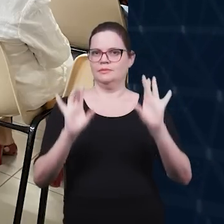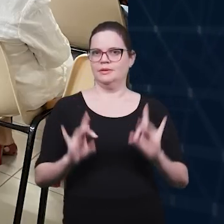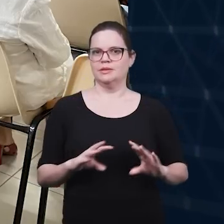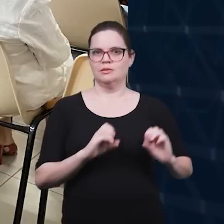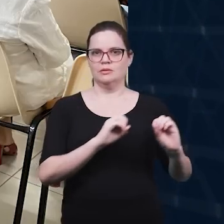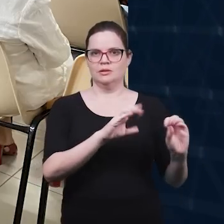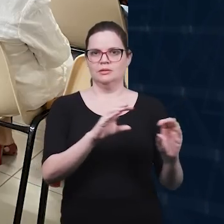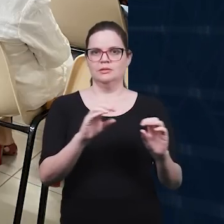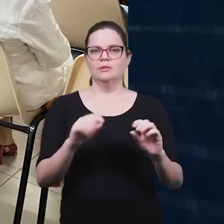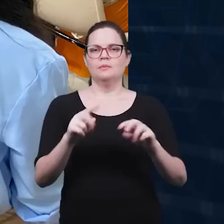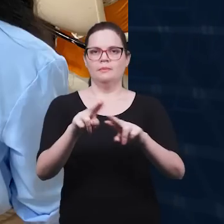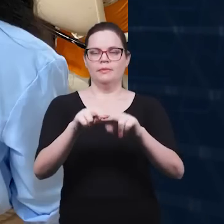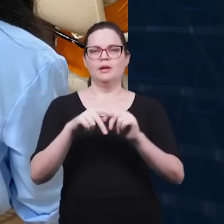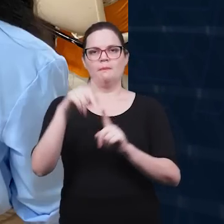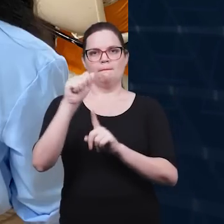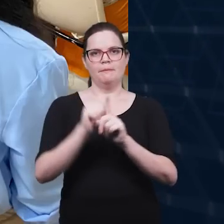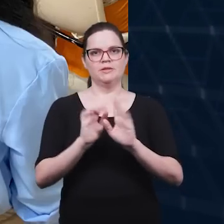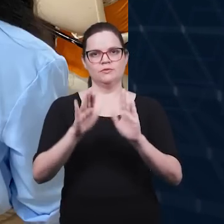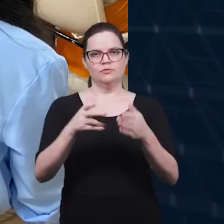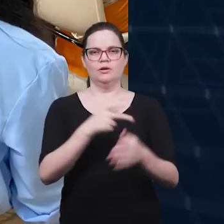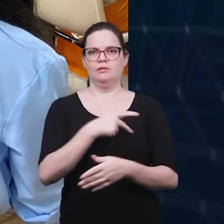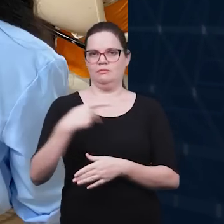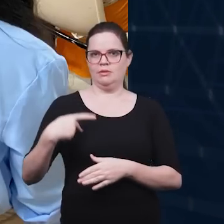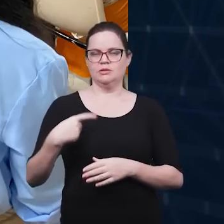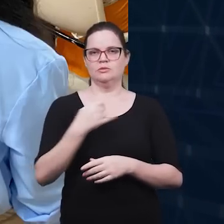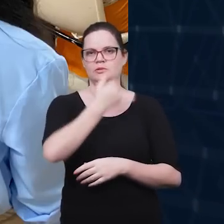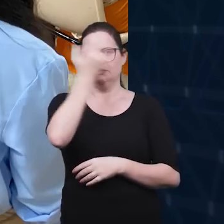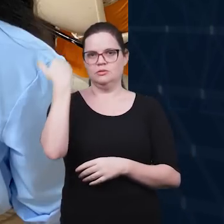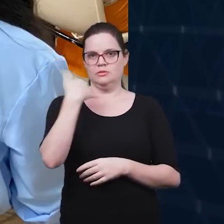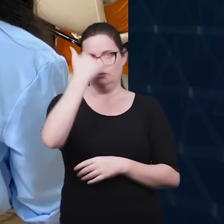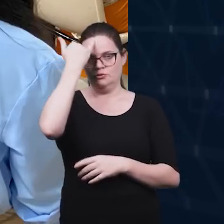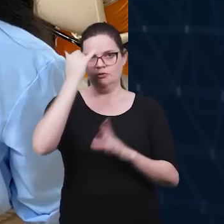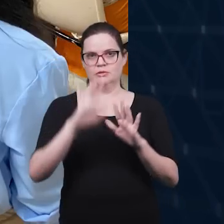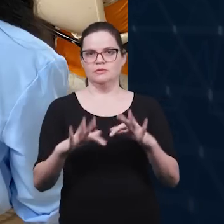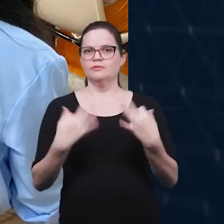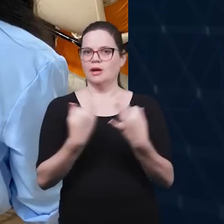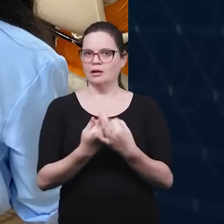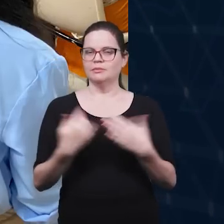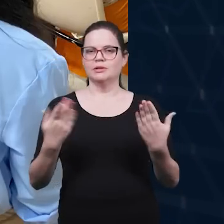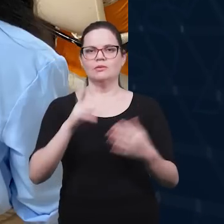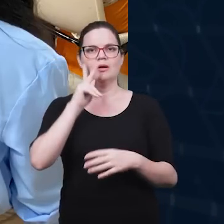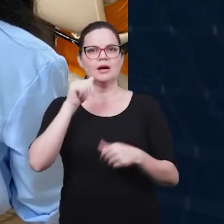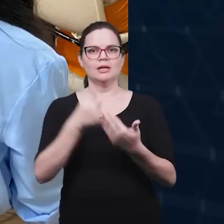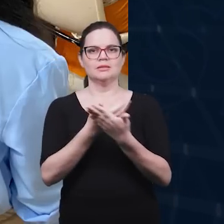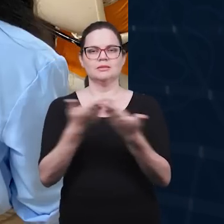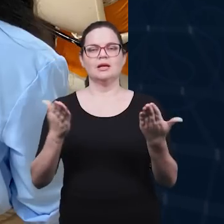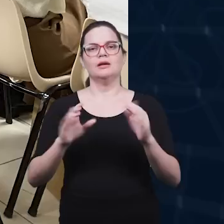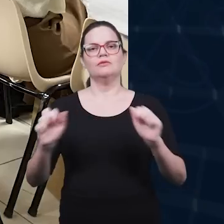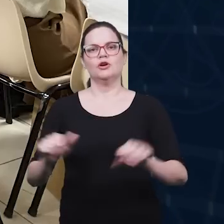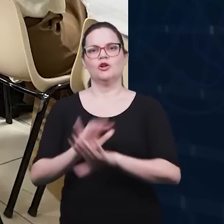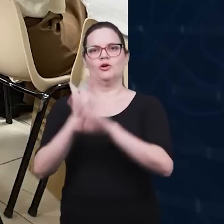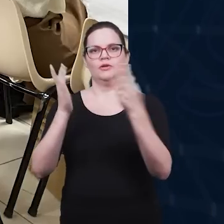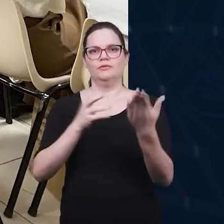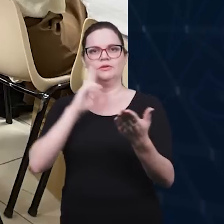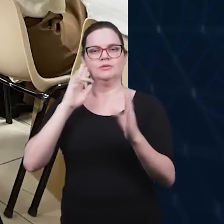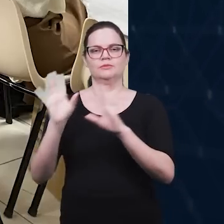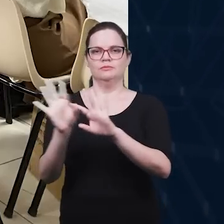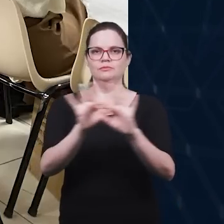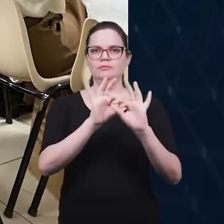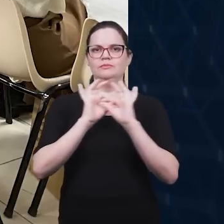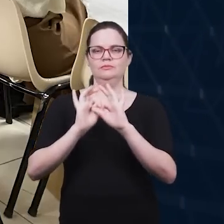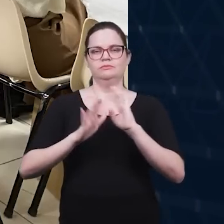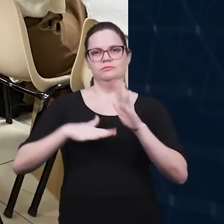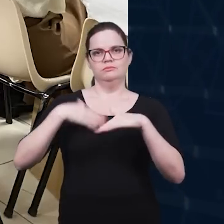especial, encerrando o mês de intercessão, voltado a pastores, ungidos e familiares. A ceia foi marcada por comunhão